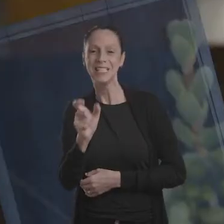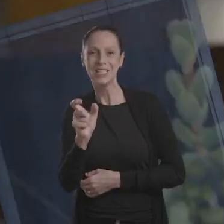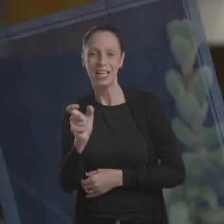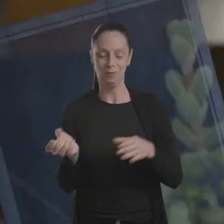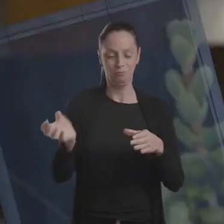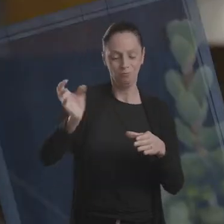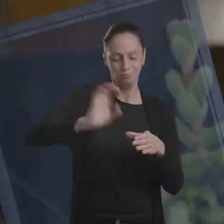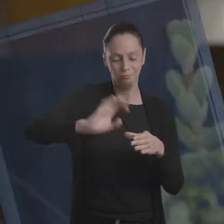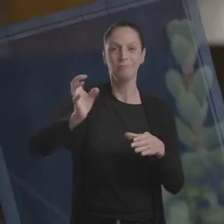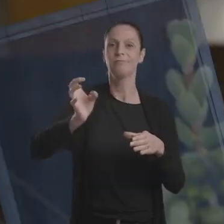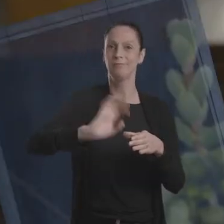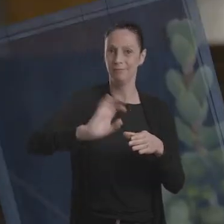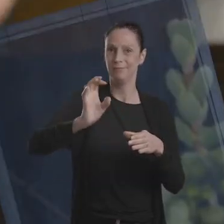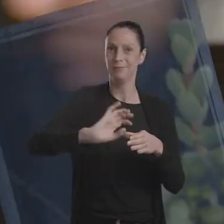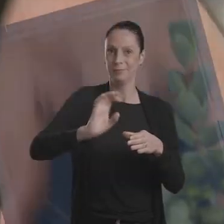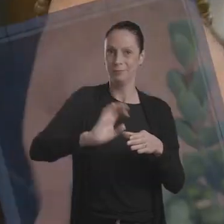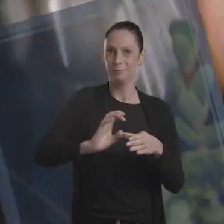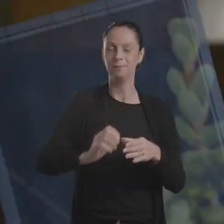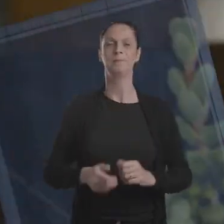gelo.